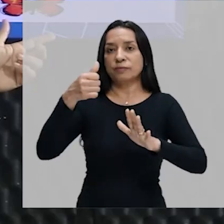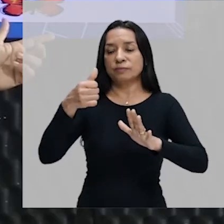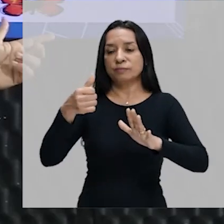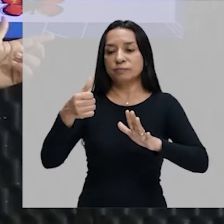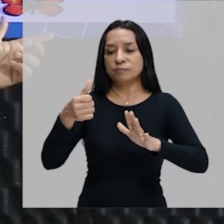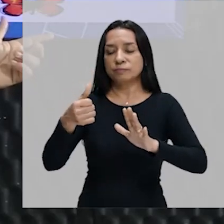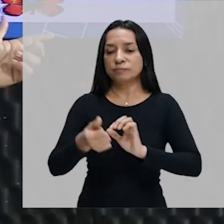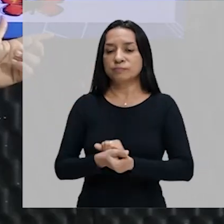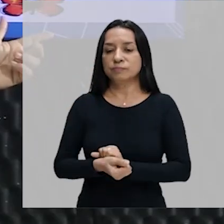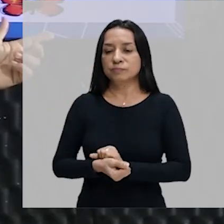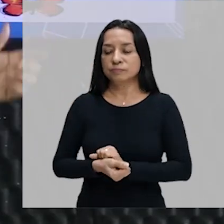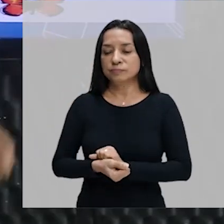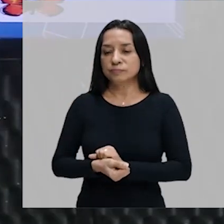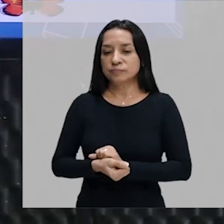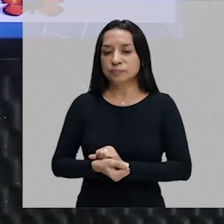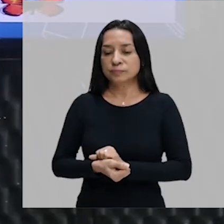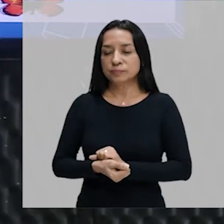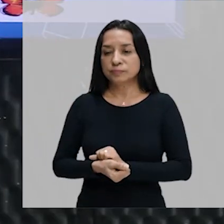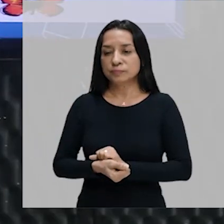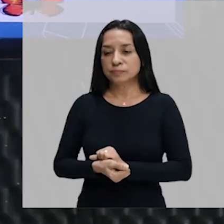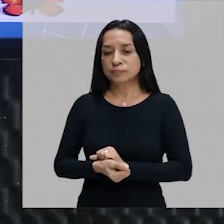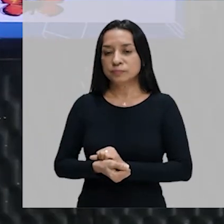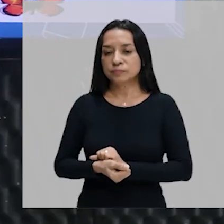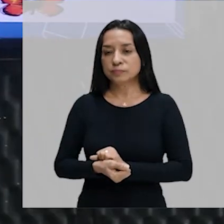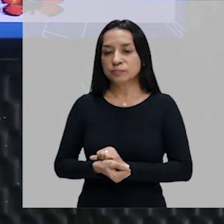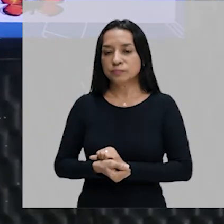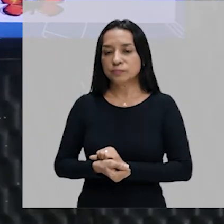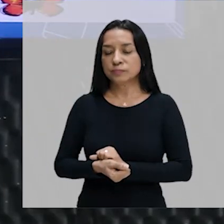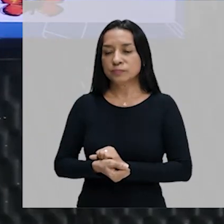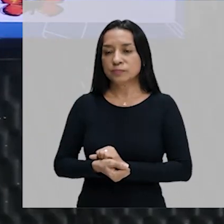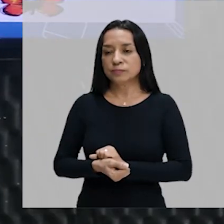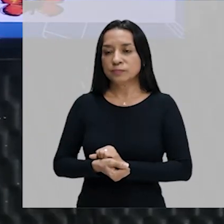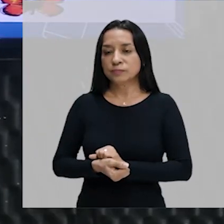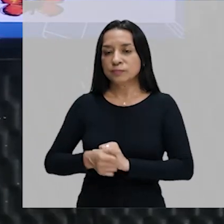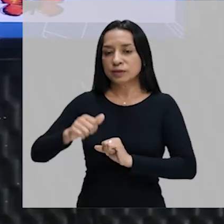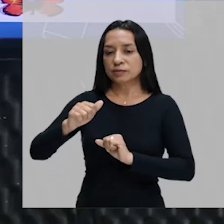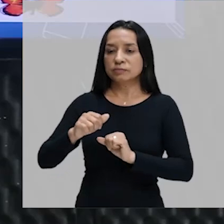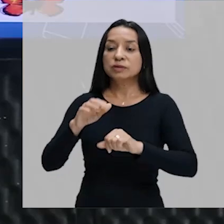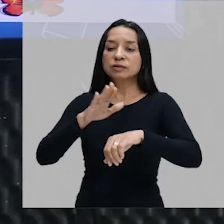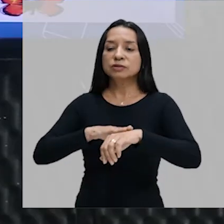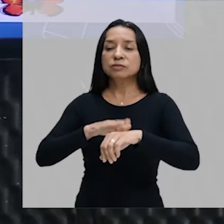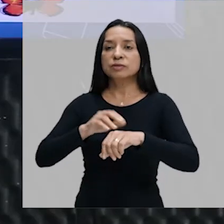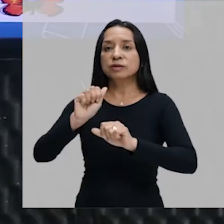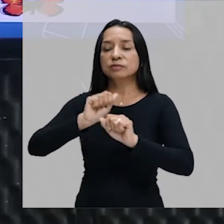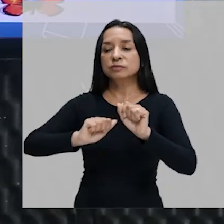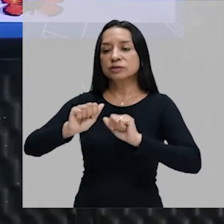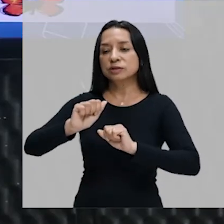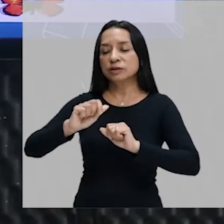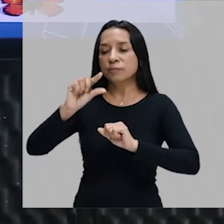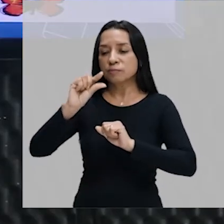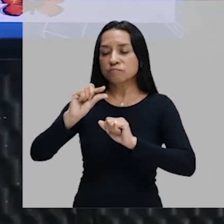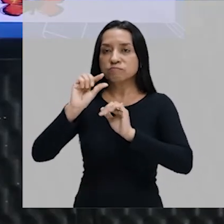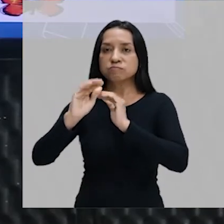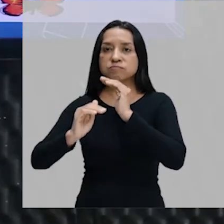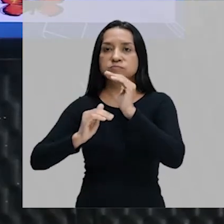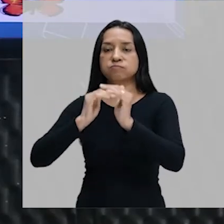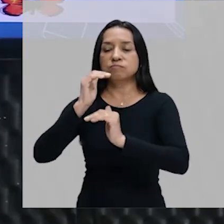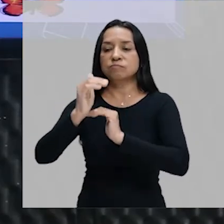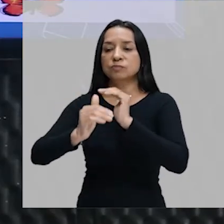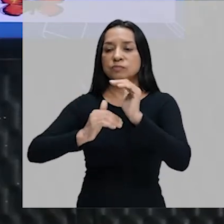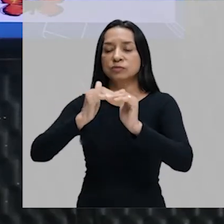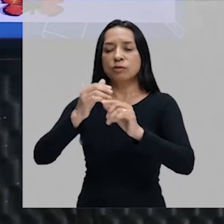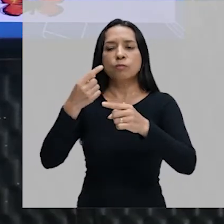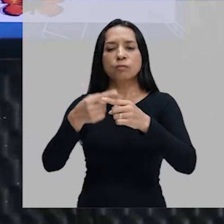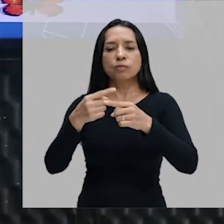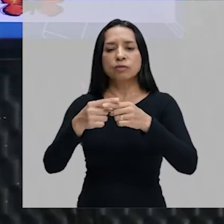que existia anteriormente. Isso aqui é chamado de anagênese ou microevolução. E por que